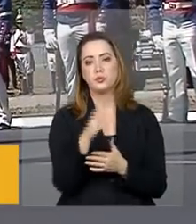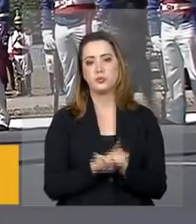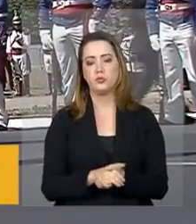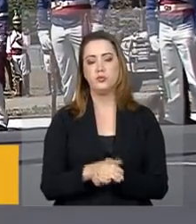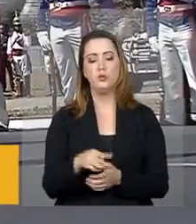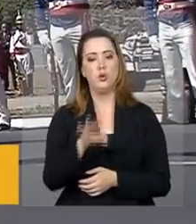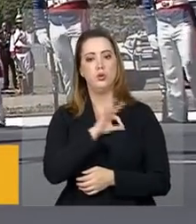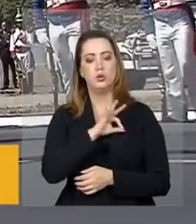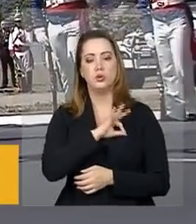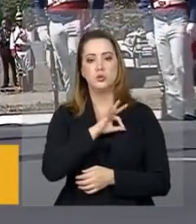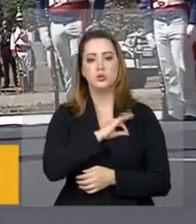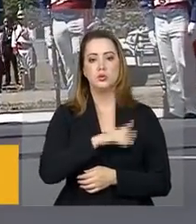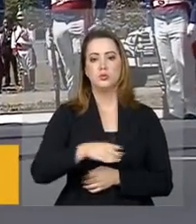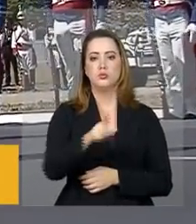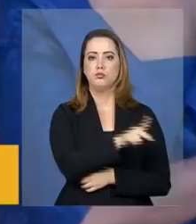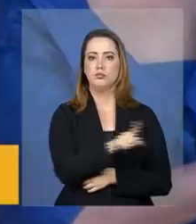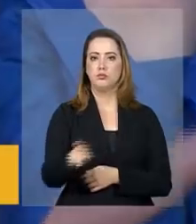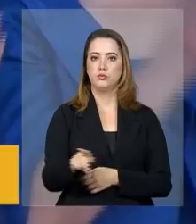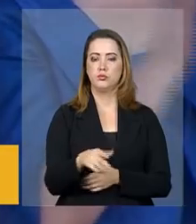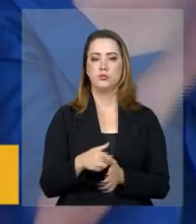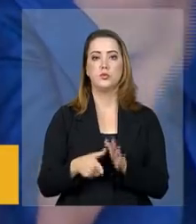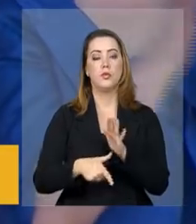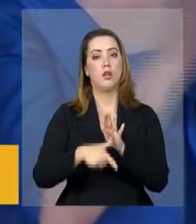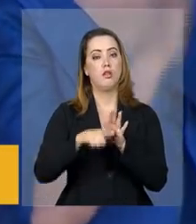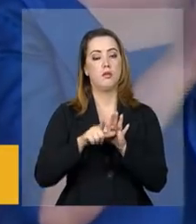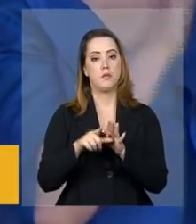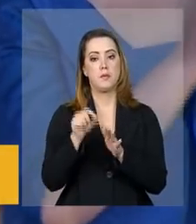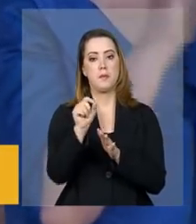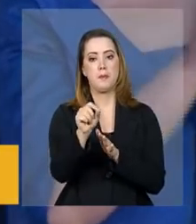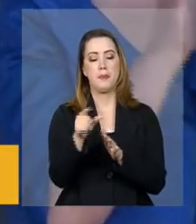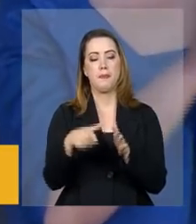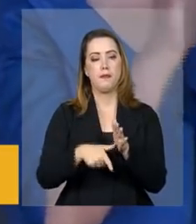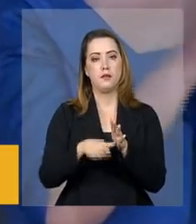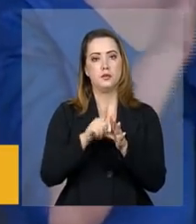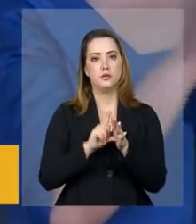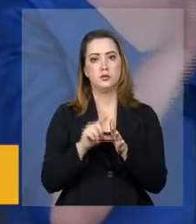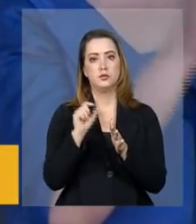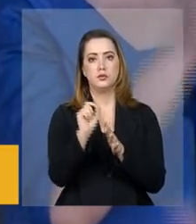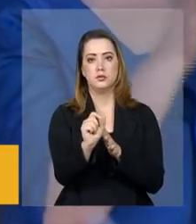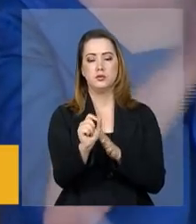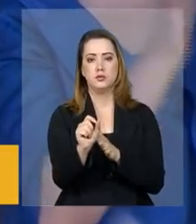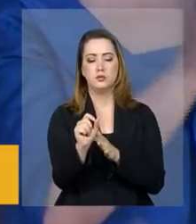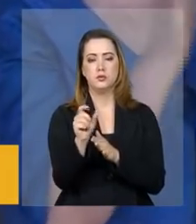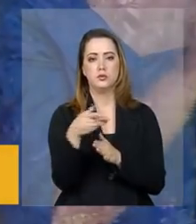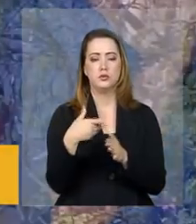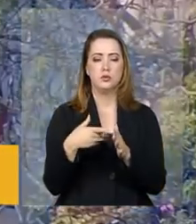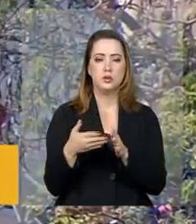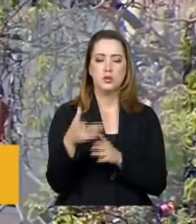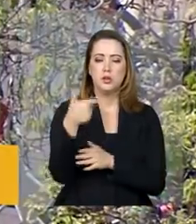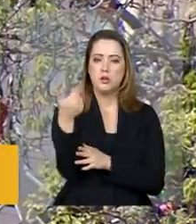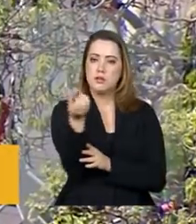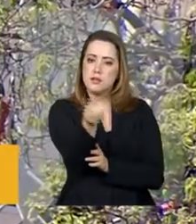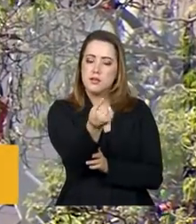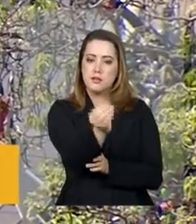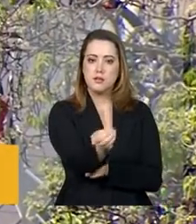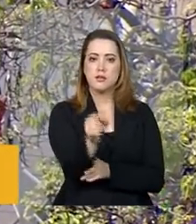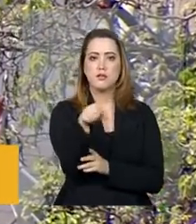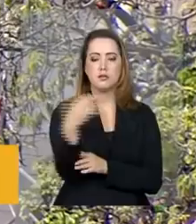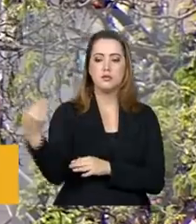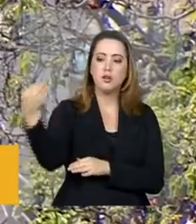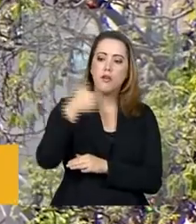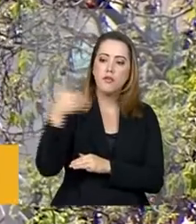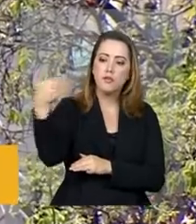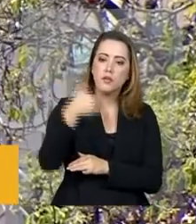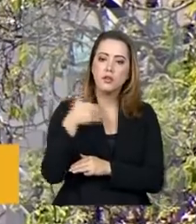era a Guarda Imperial, né? Guarda Imperial. E como depois, na década de 60, com a vinda de